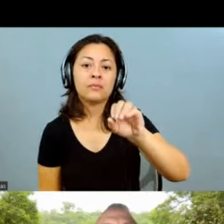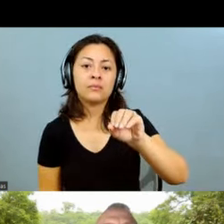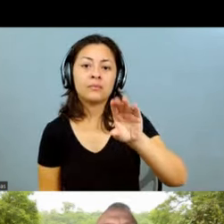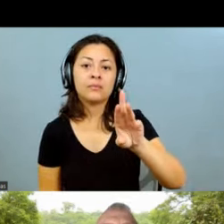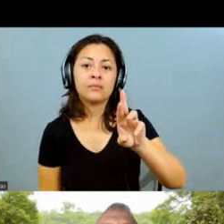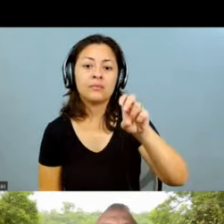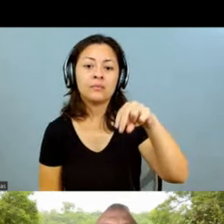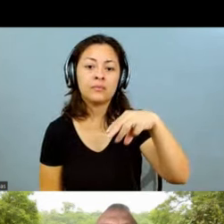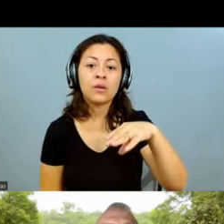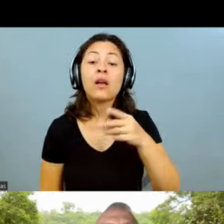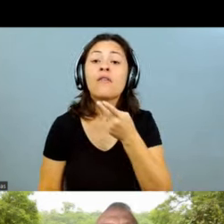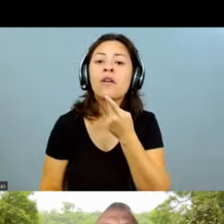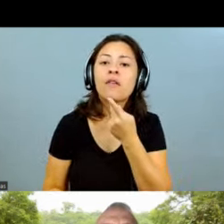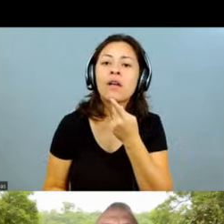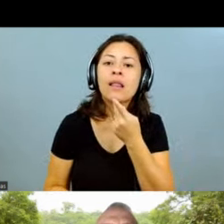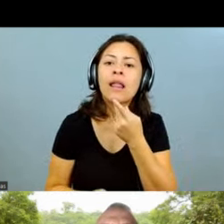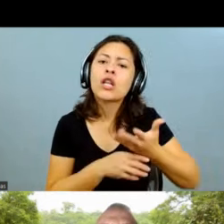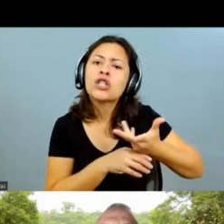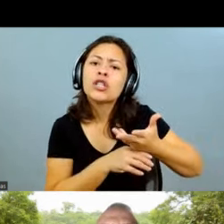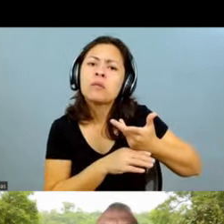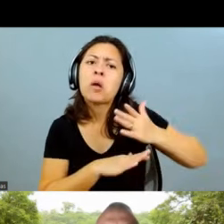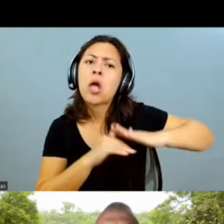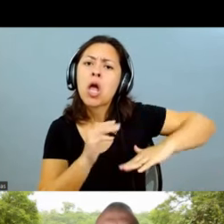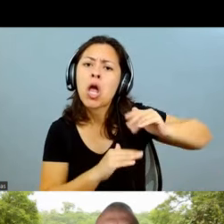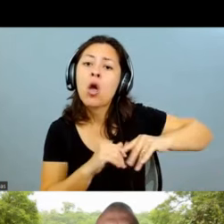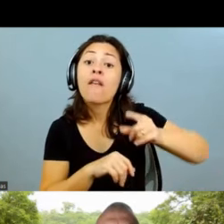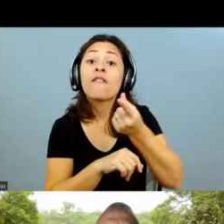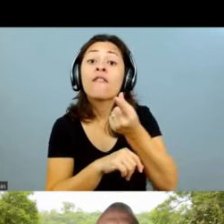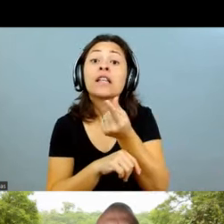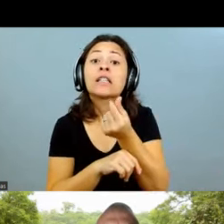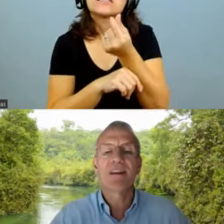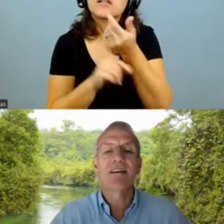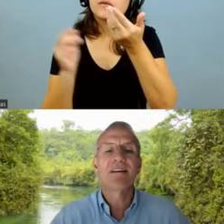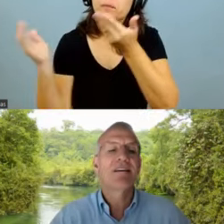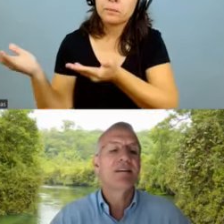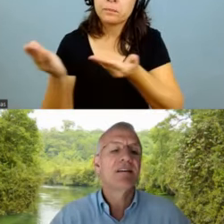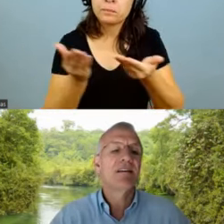nosso desempenho financeiro Ivo por gentileza pode prosseguir